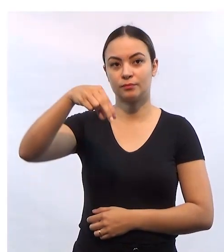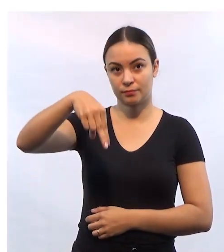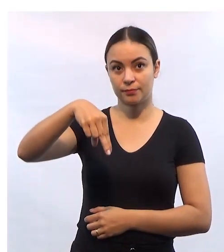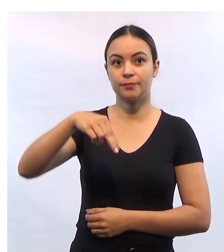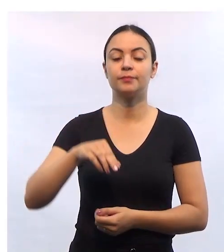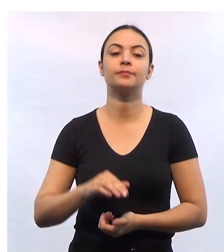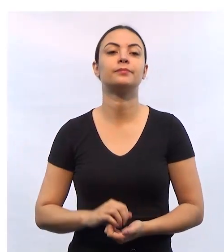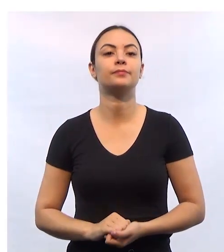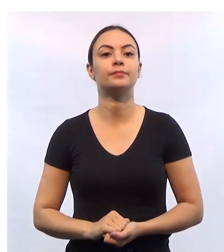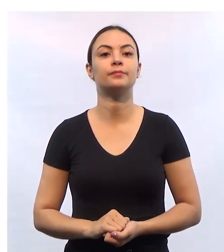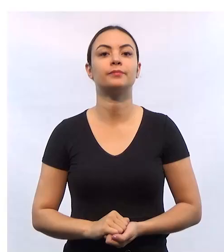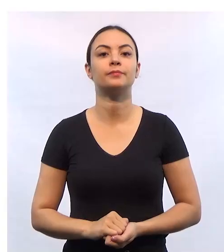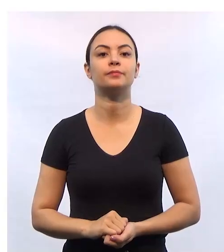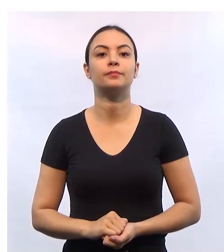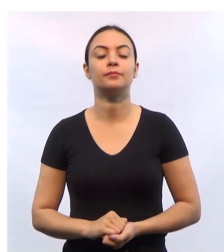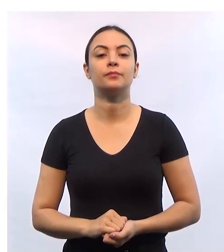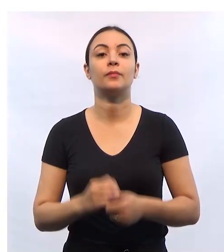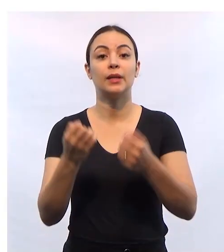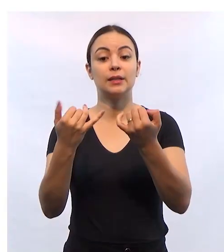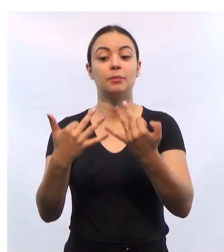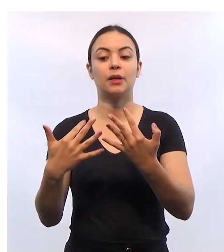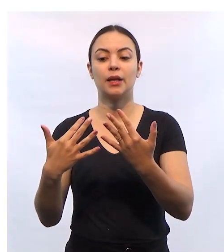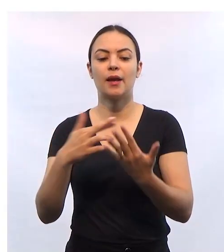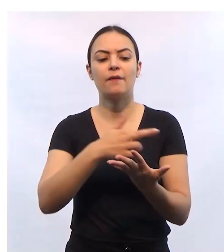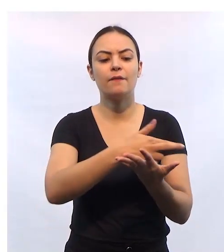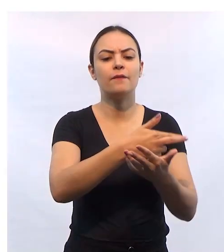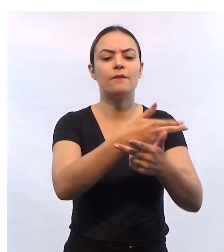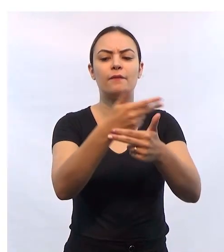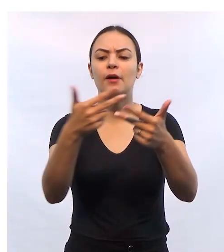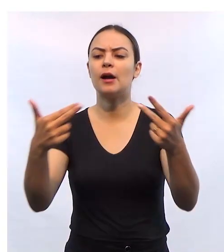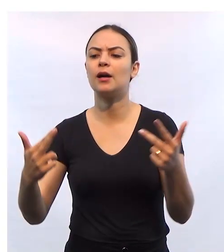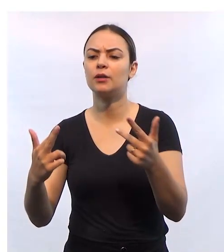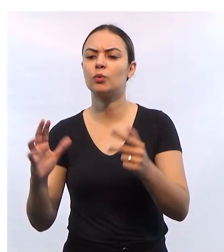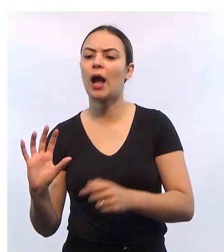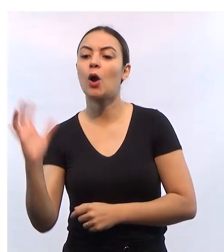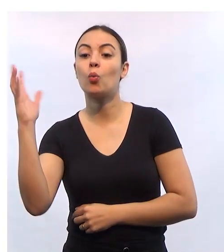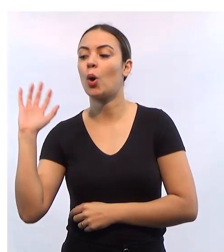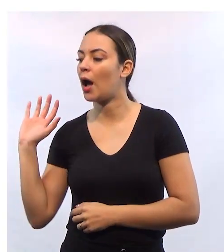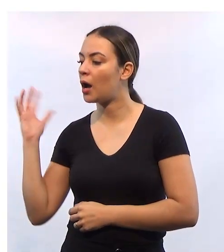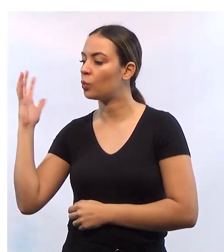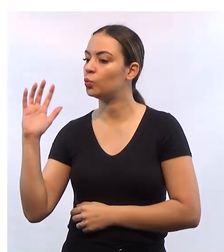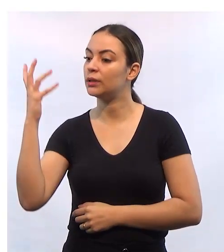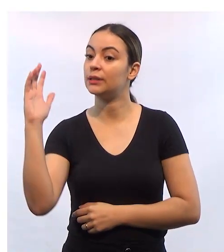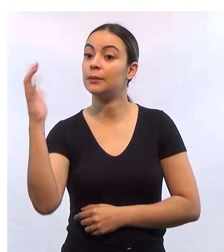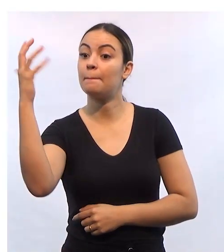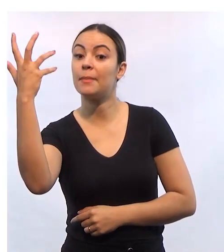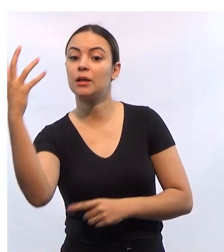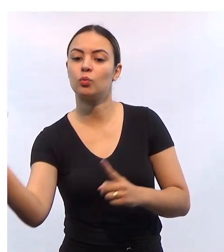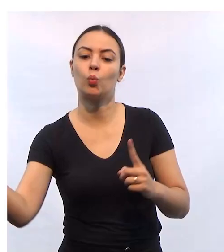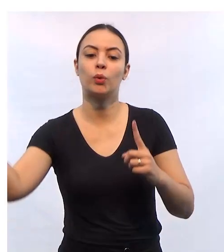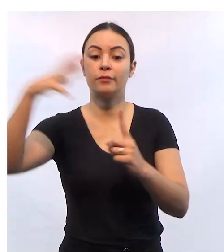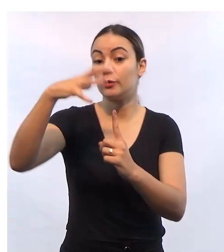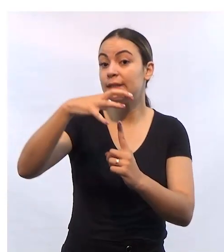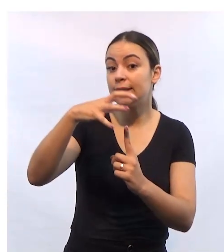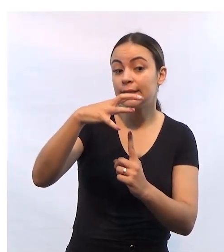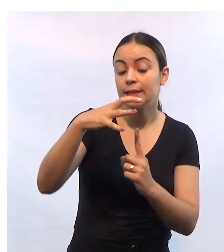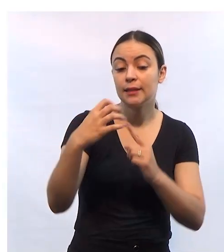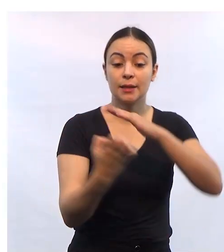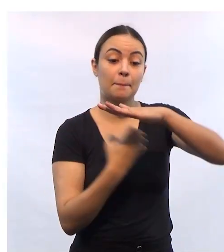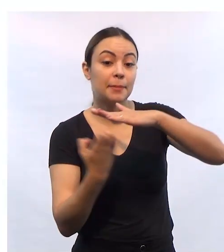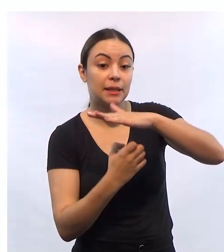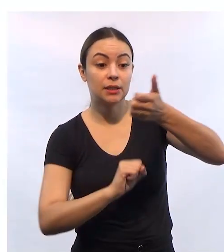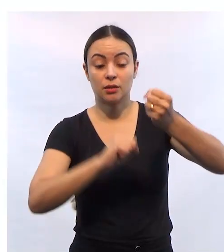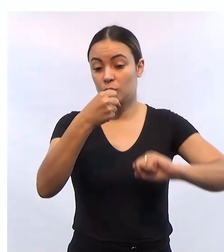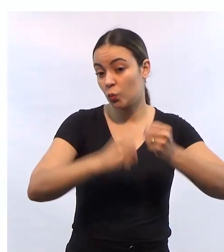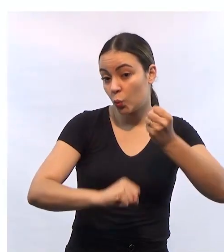uma série de fatores que influenciam e afetam a organização e que, por esse motivo, não há